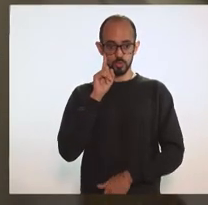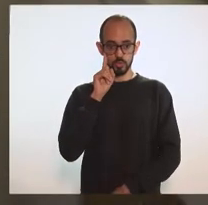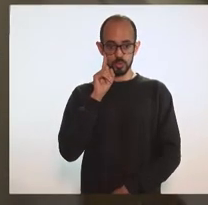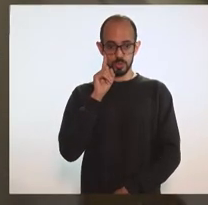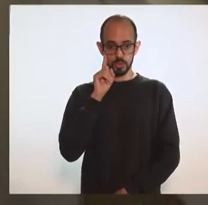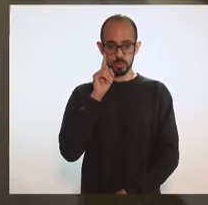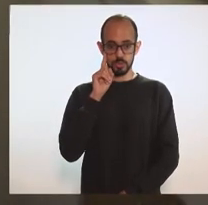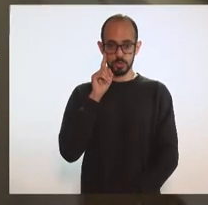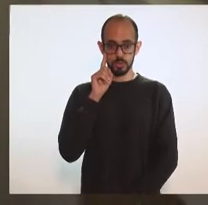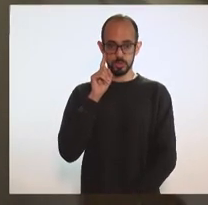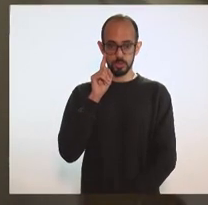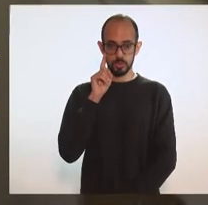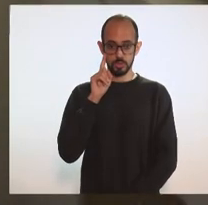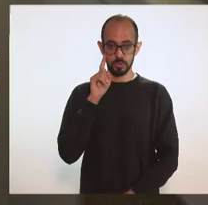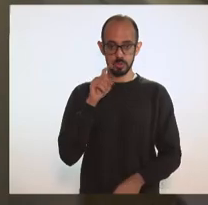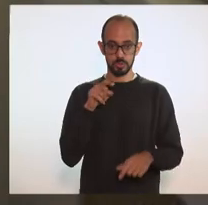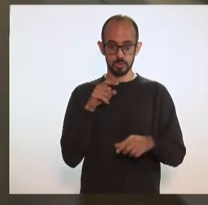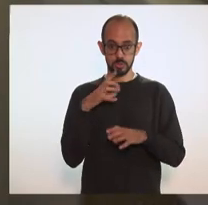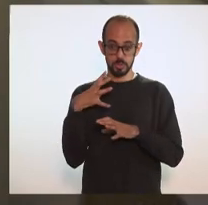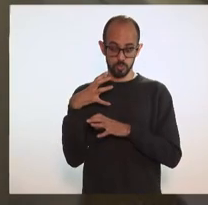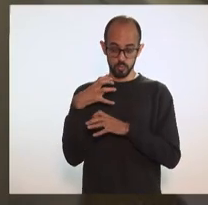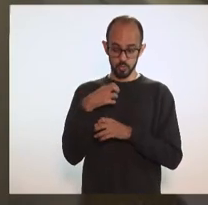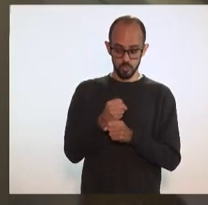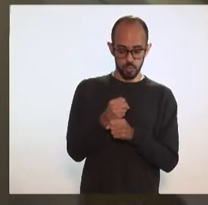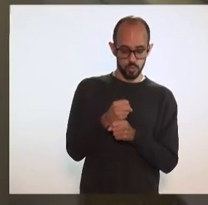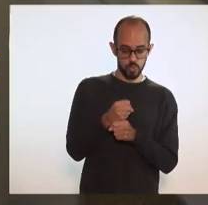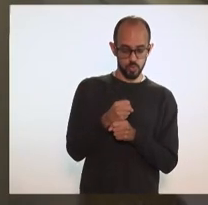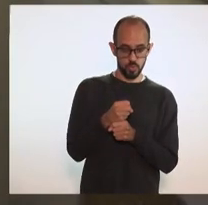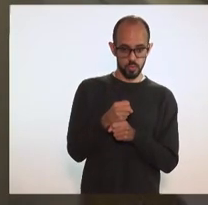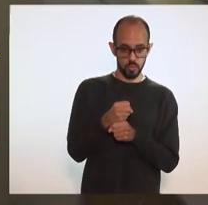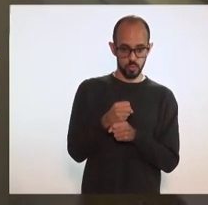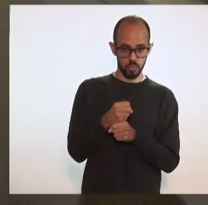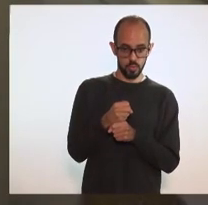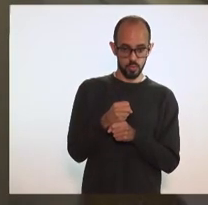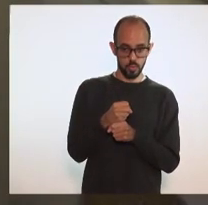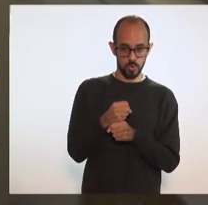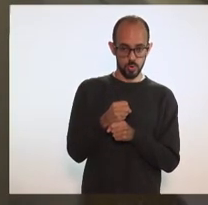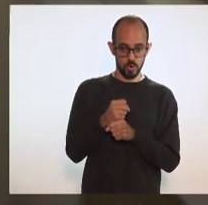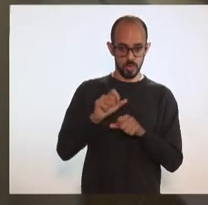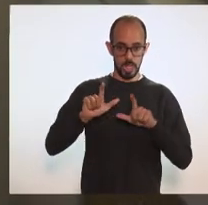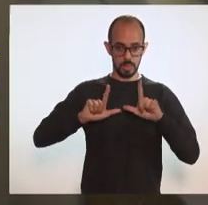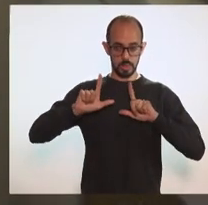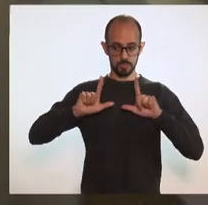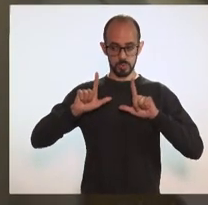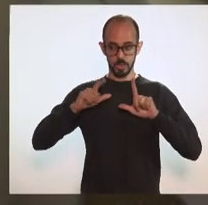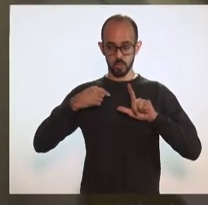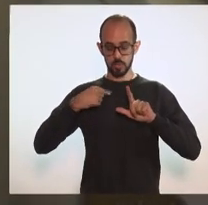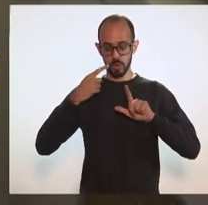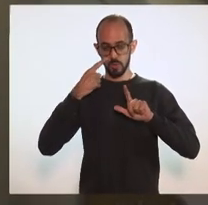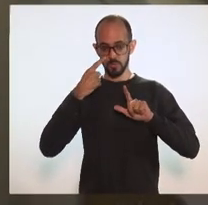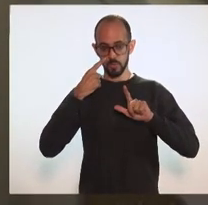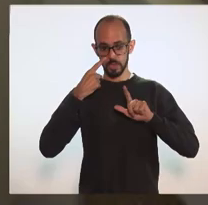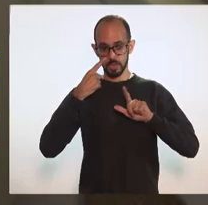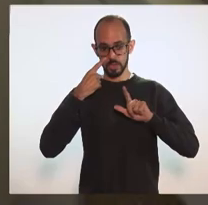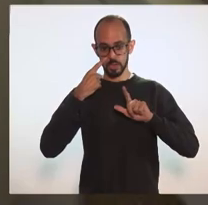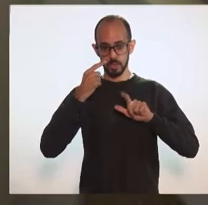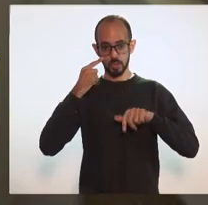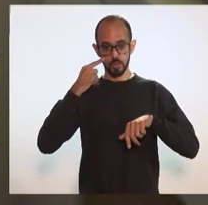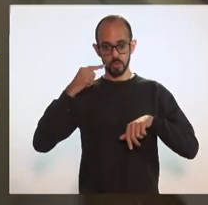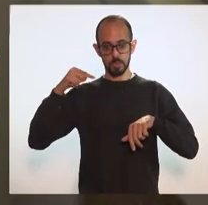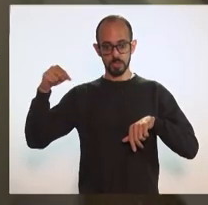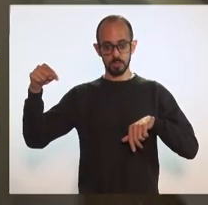e nas contas da emissora que eu vi e uma